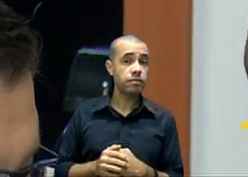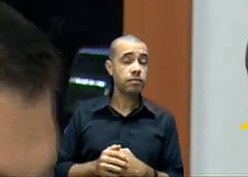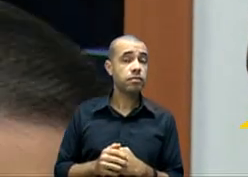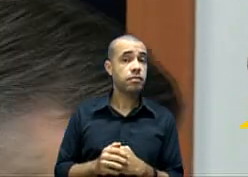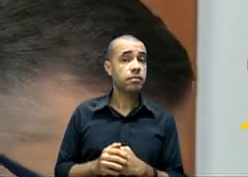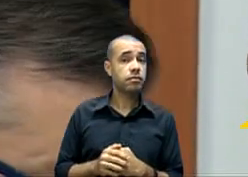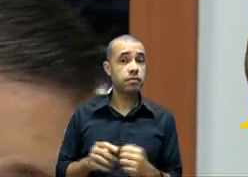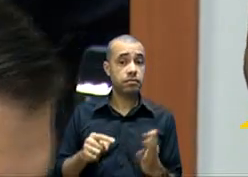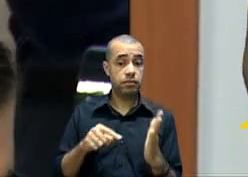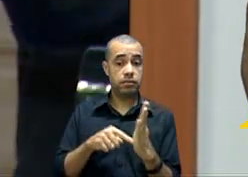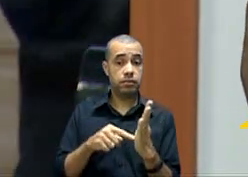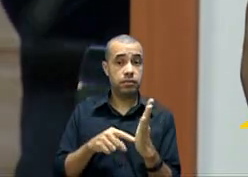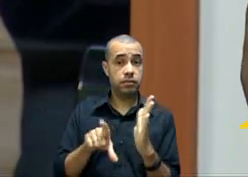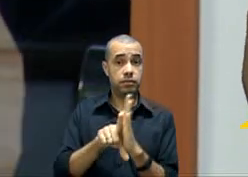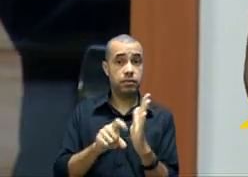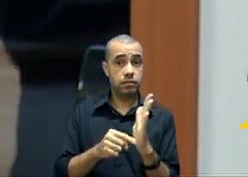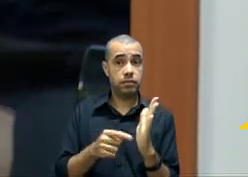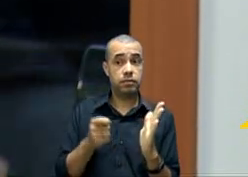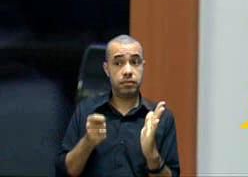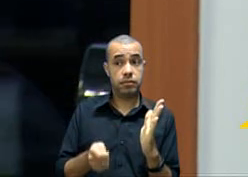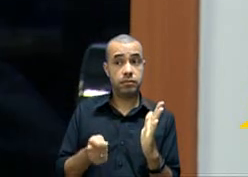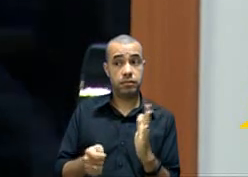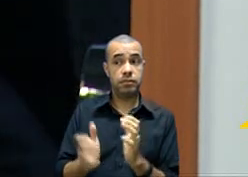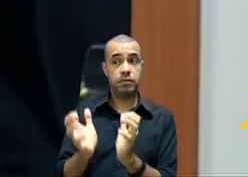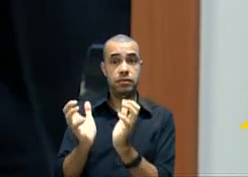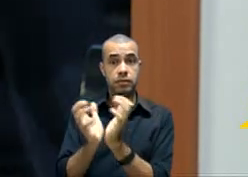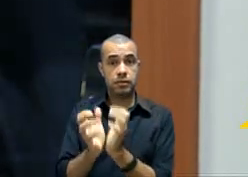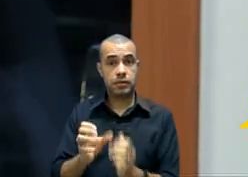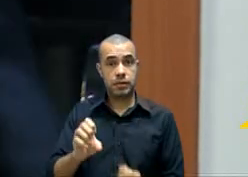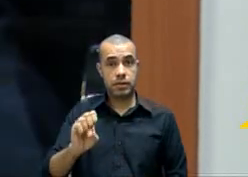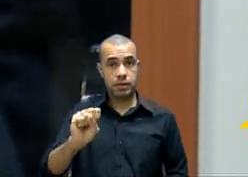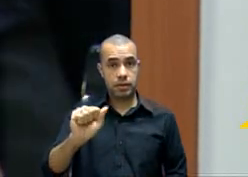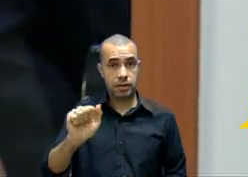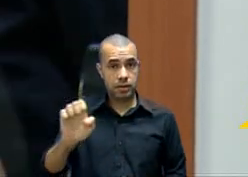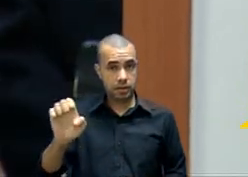ele obriga o SAI a pagar,